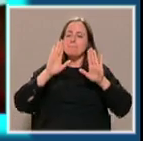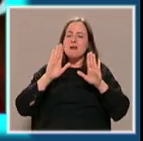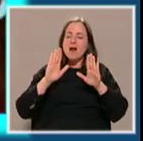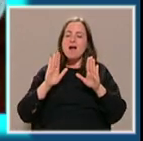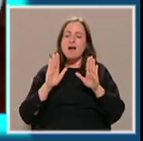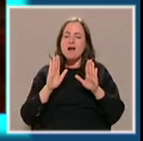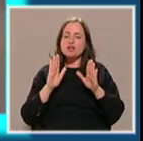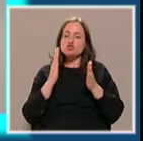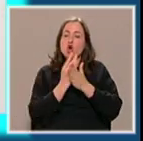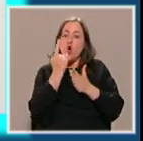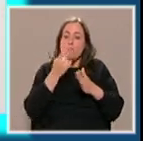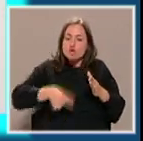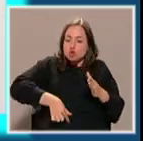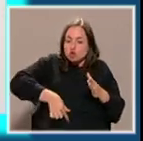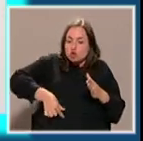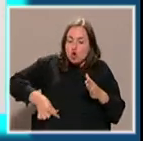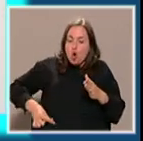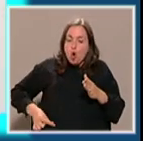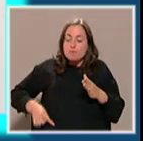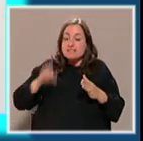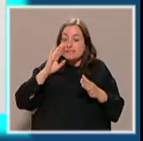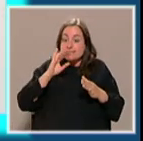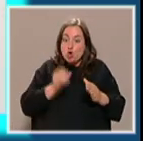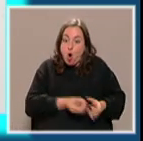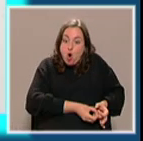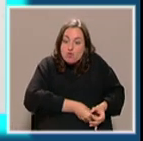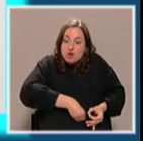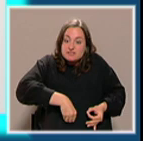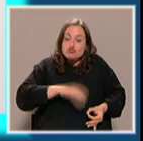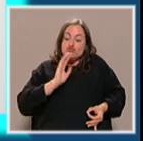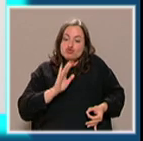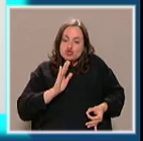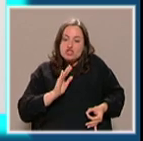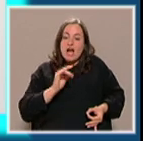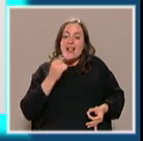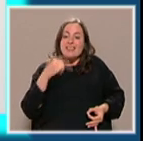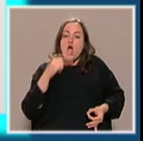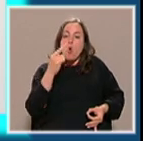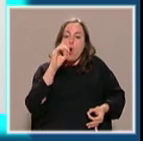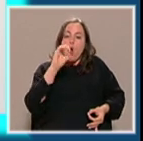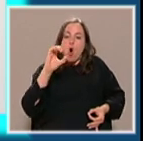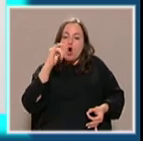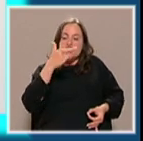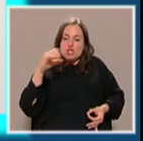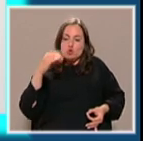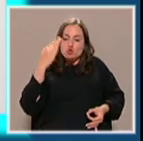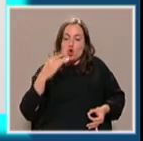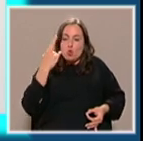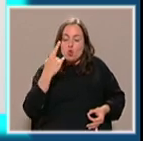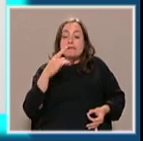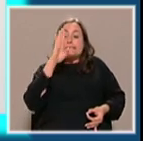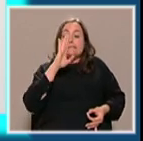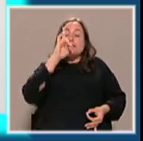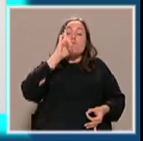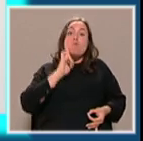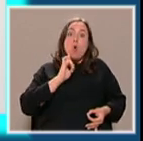apenas numa das trompas, e se tiver ocorrido a ovulação, existirá um oócito. Assim, se a mulher